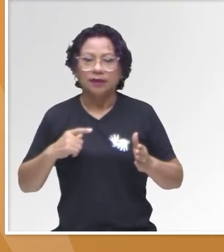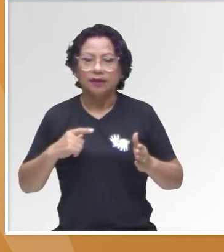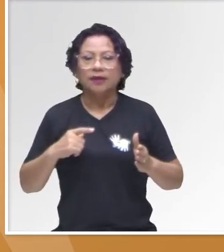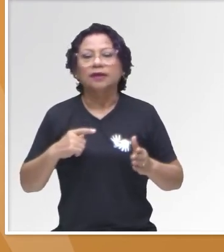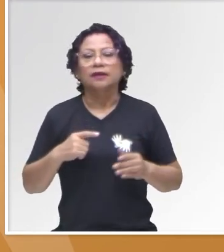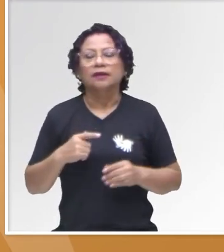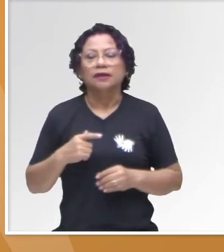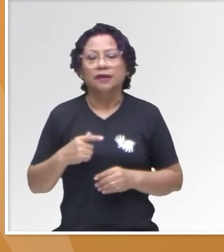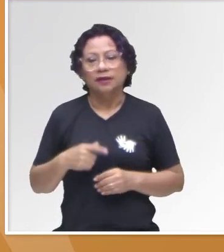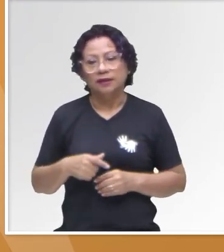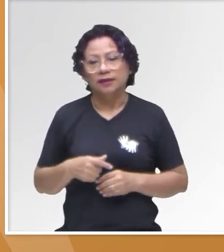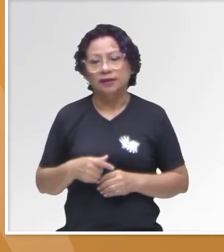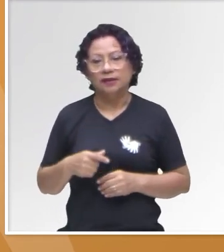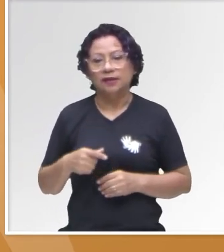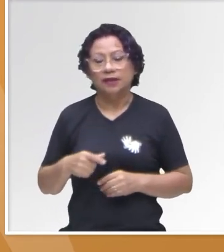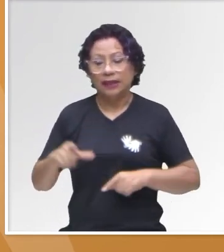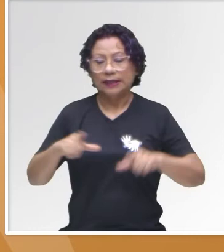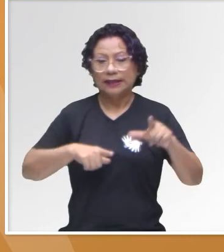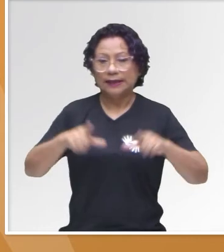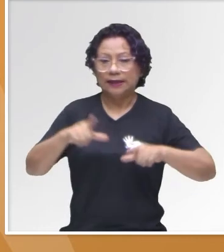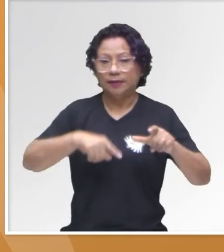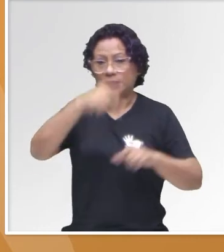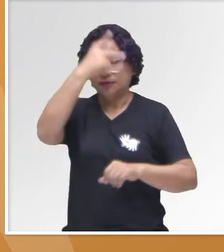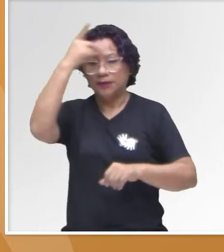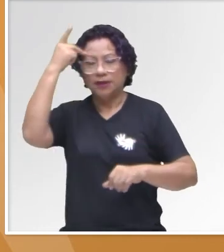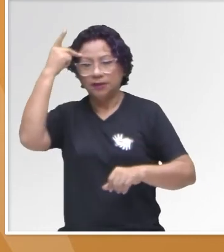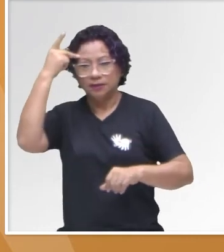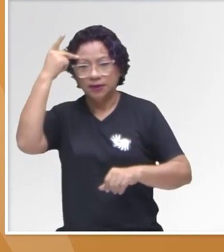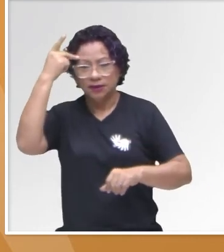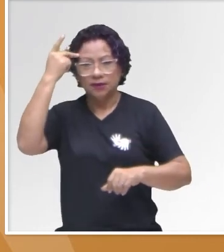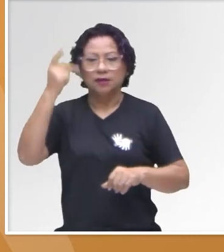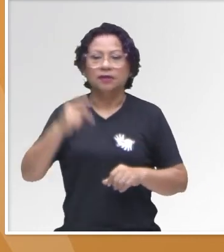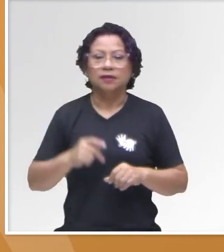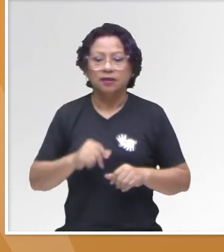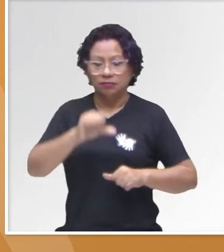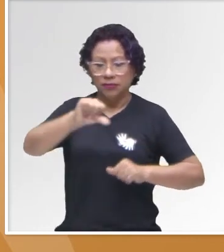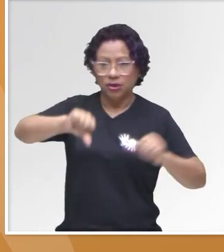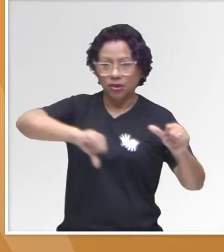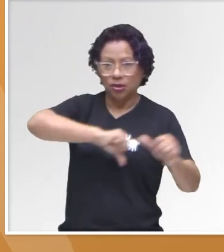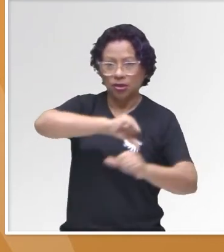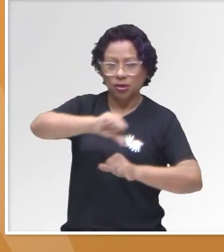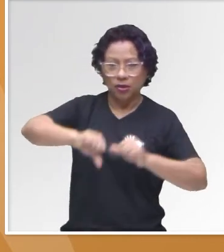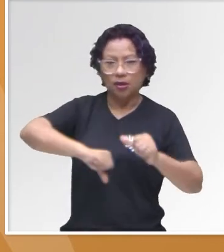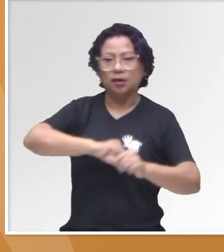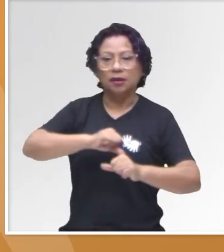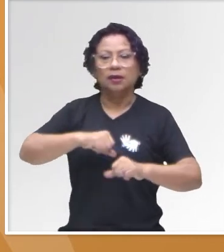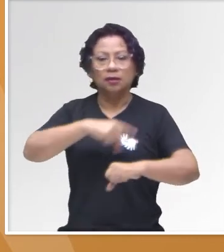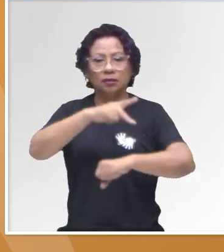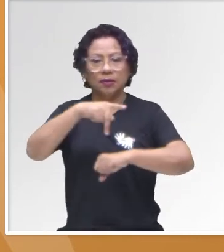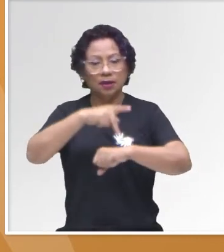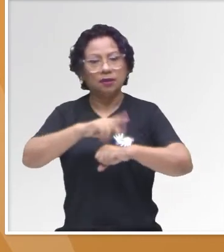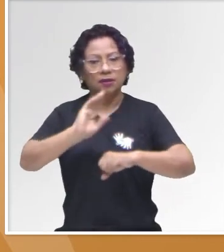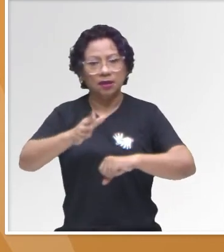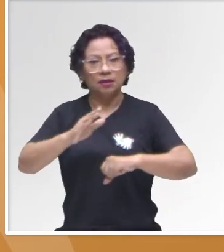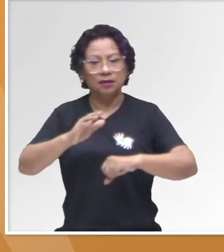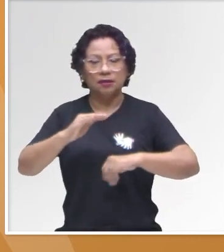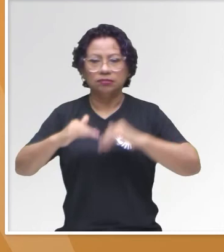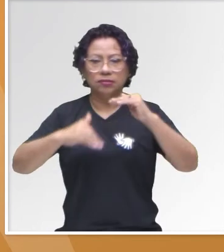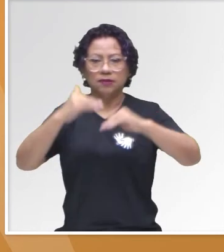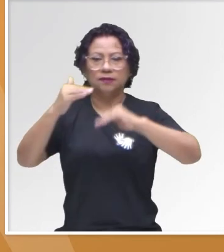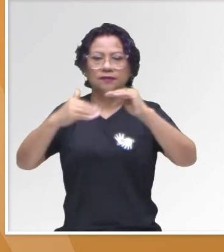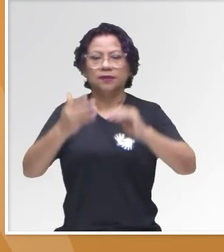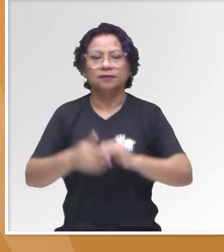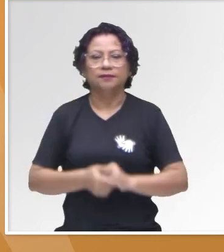ele também já passa para essa classificação, né, de país emergente, de país em desenvolvimento. E as taxas